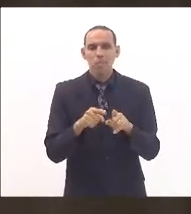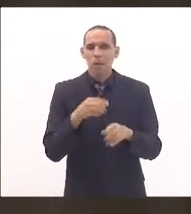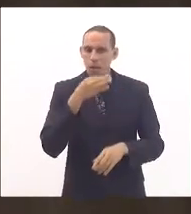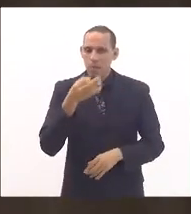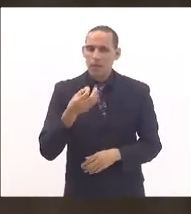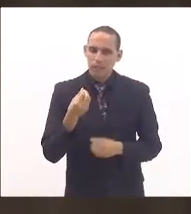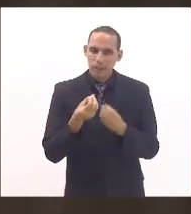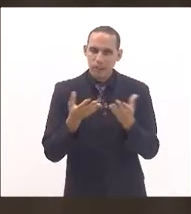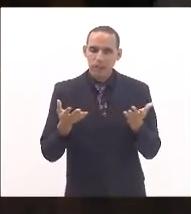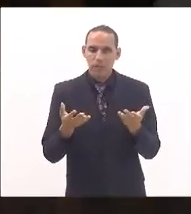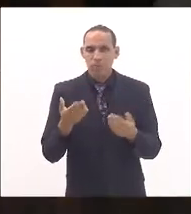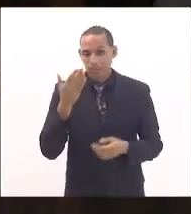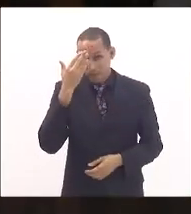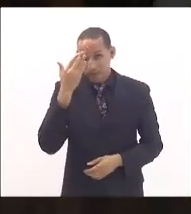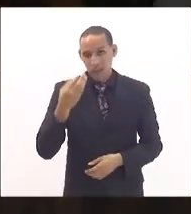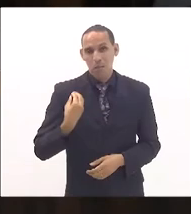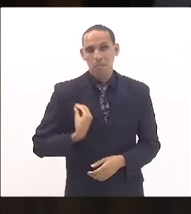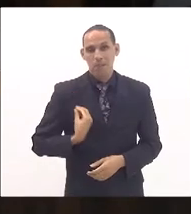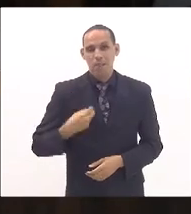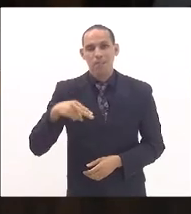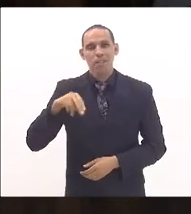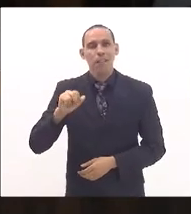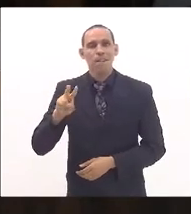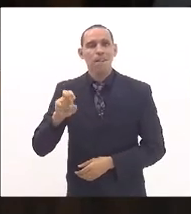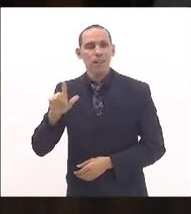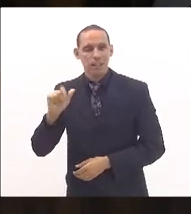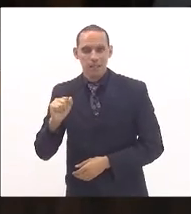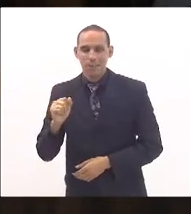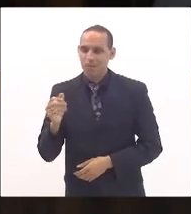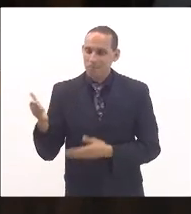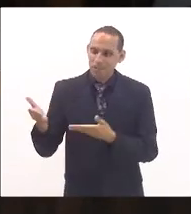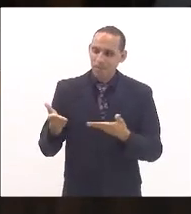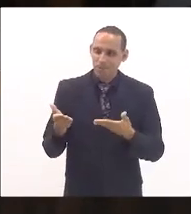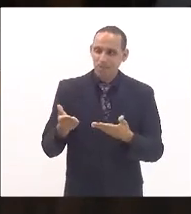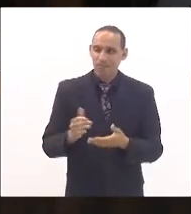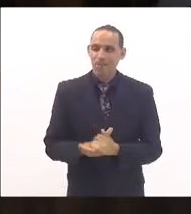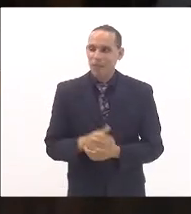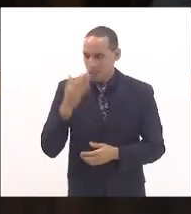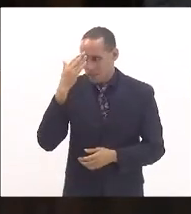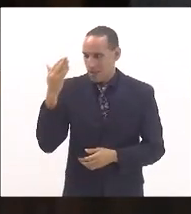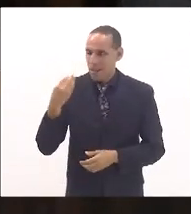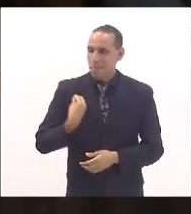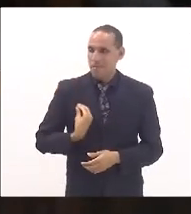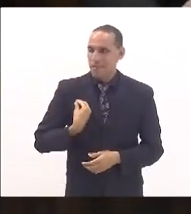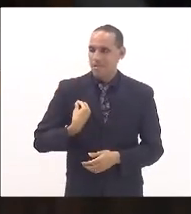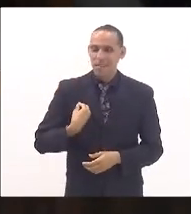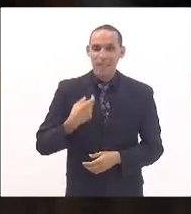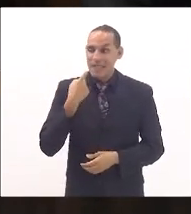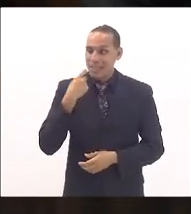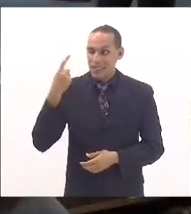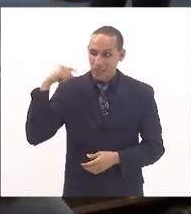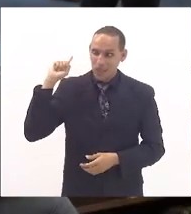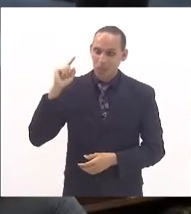necessário. Agradecer a presença do Navega aqui. Seja bem-vindo, meu irmão. Obrigado pela presença lá na última